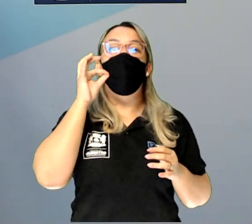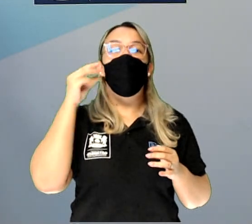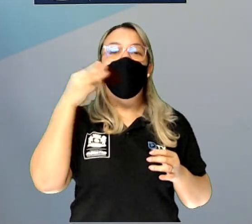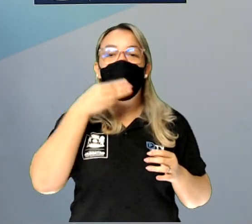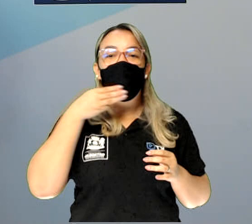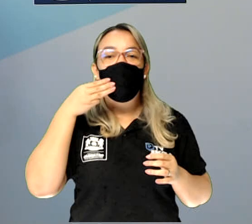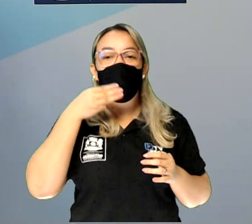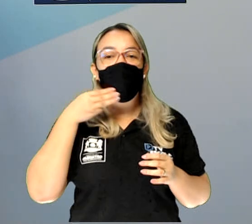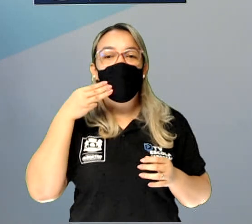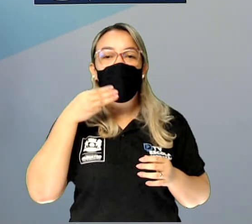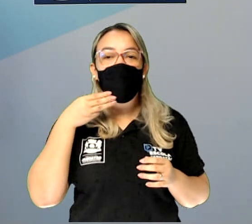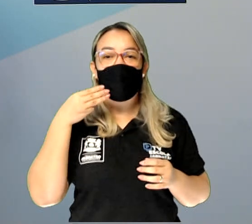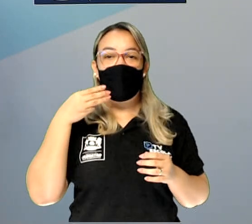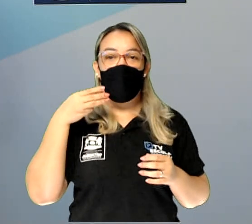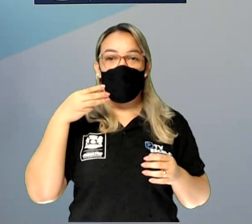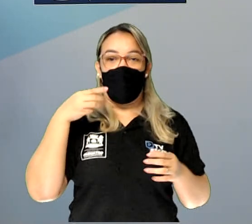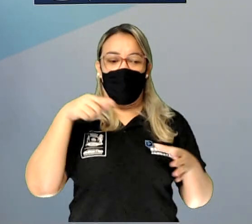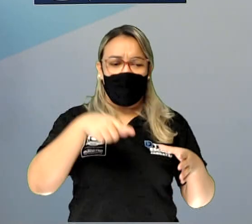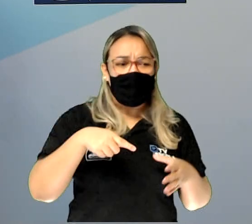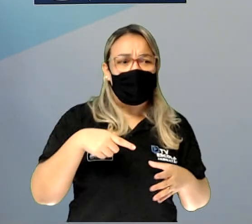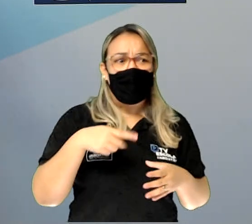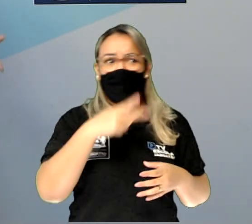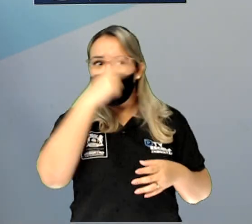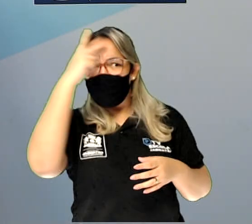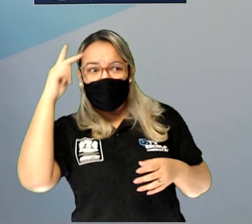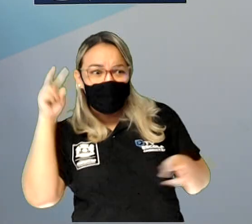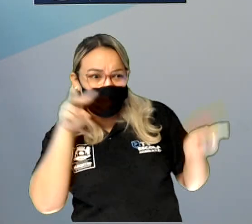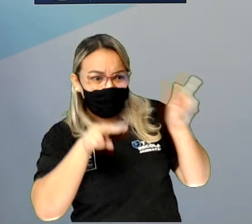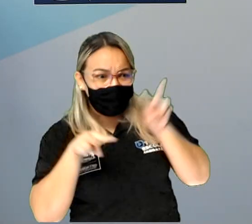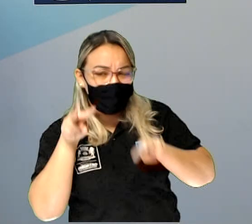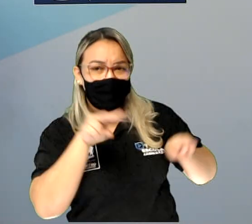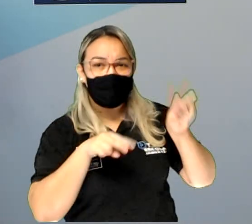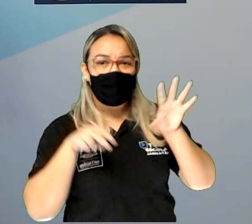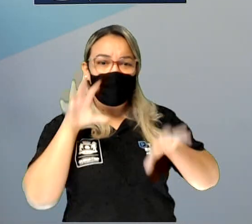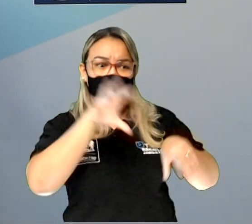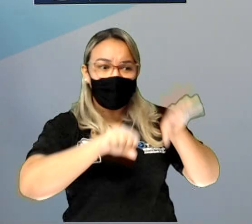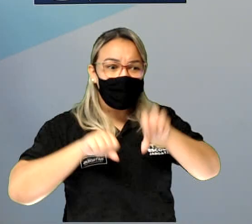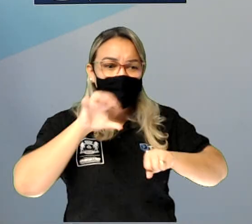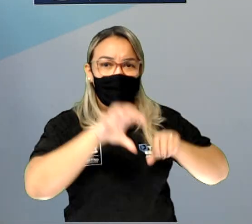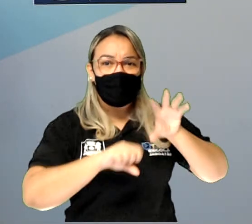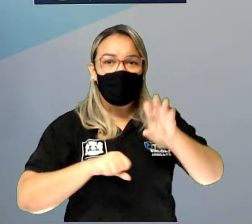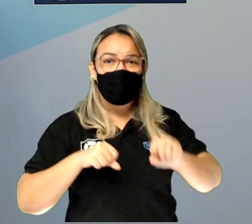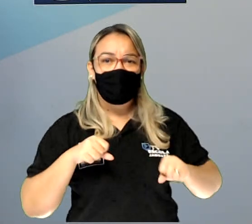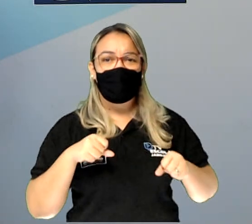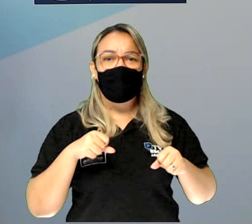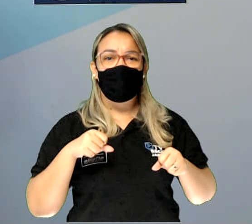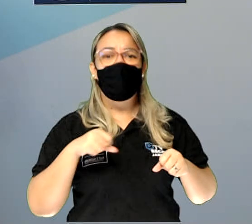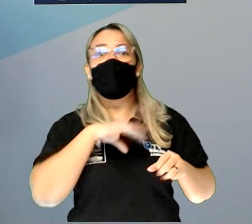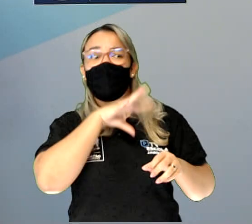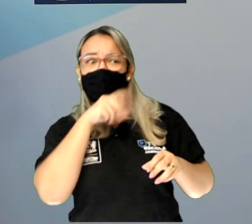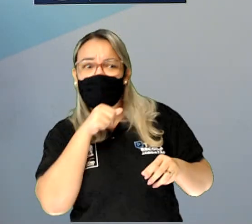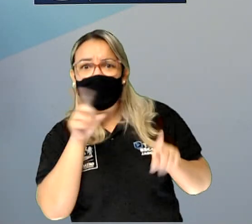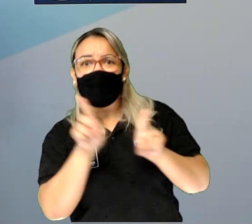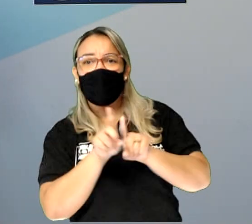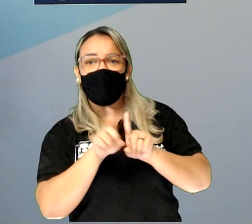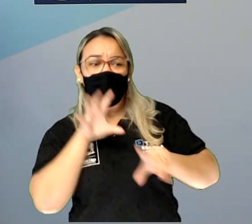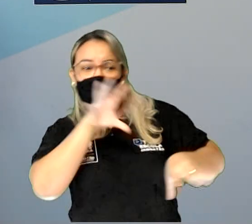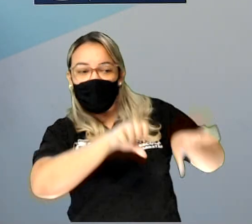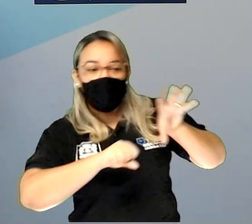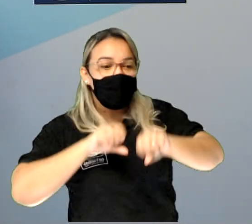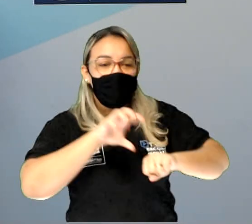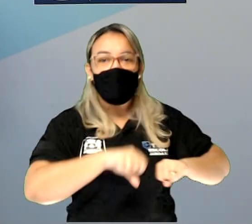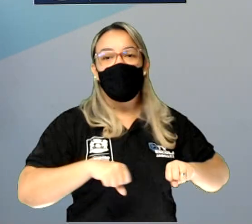lugar baixo, acessível, né, às pessoas e a todo e qualquer predador, né? Essa colmeia, ela